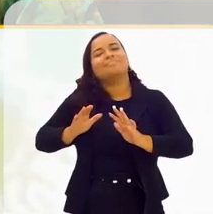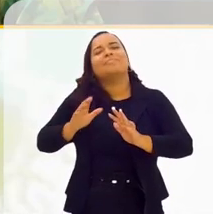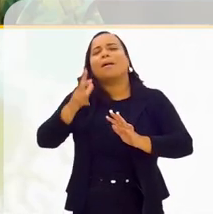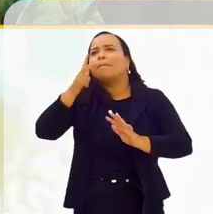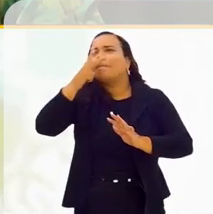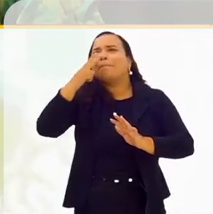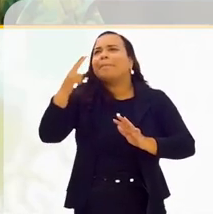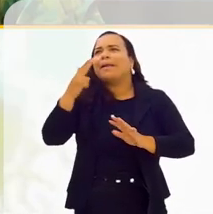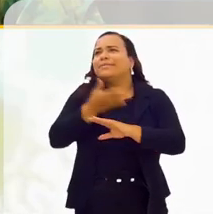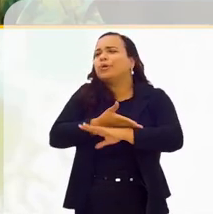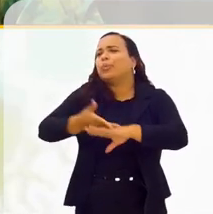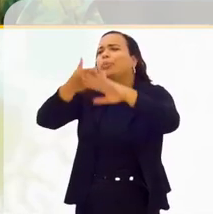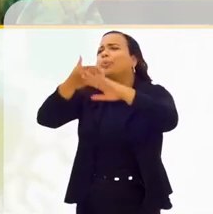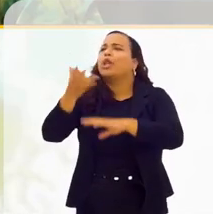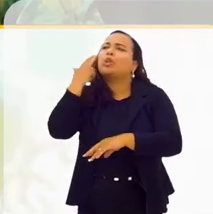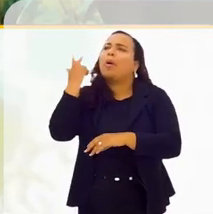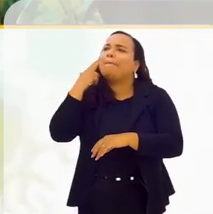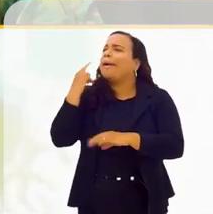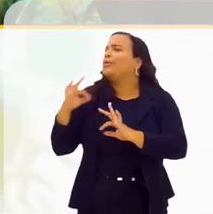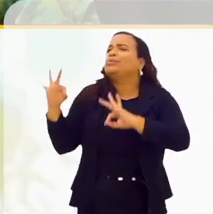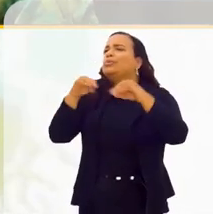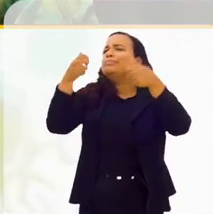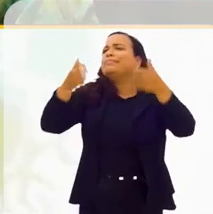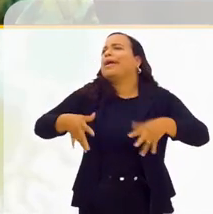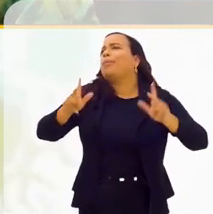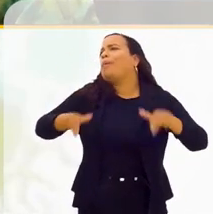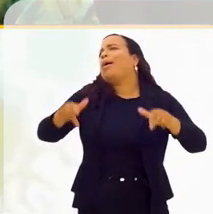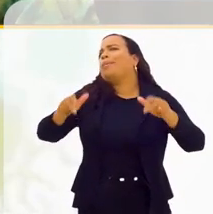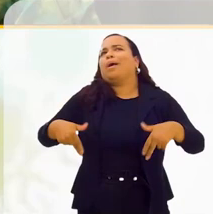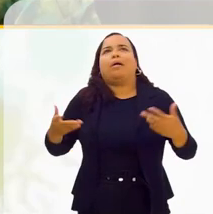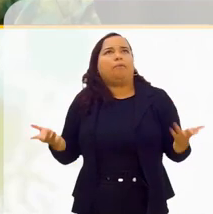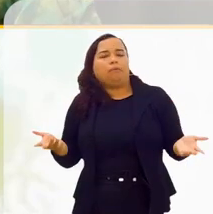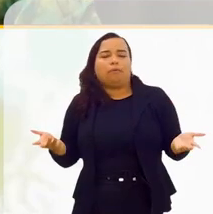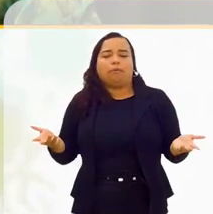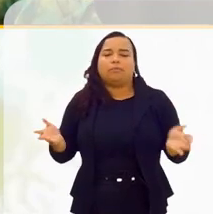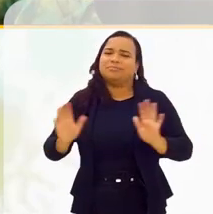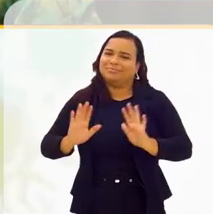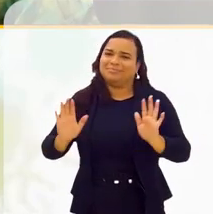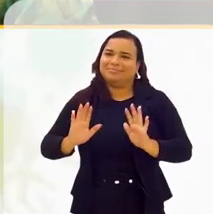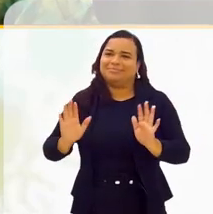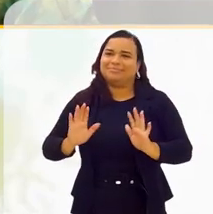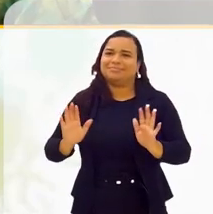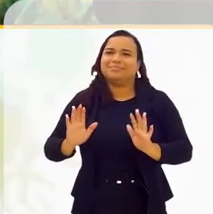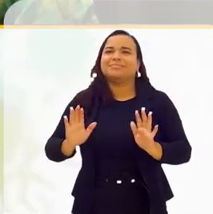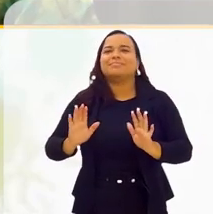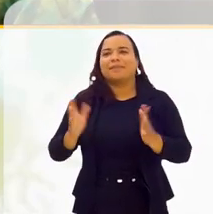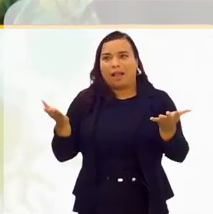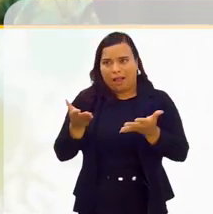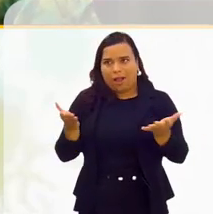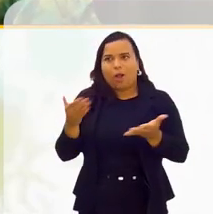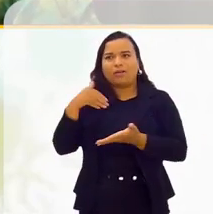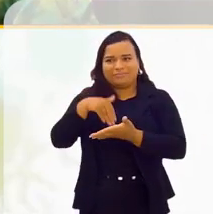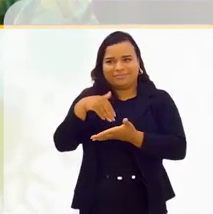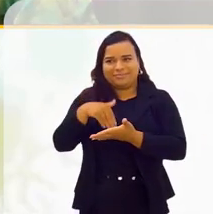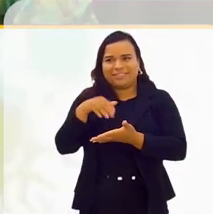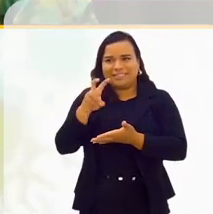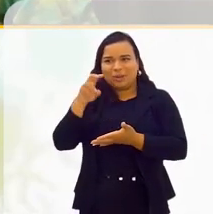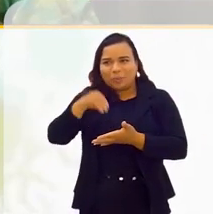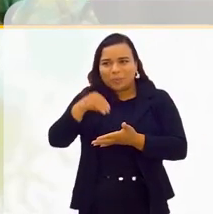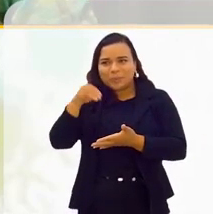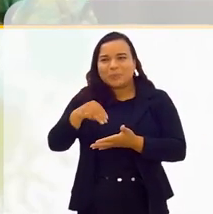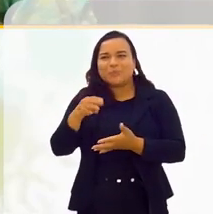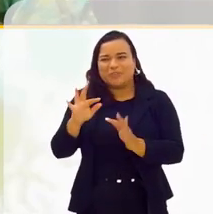assim Clichê né todo mundo fala ah viver um dia de cada vez ver um dia de cada vez Vamos nesses minutinhos